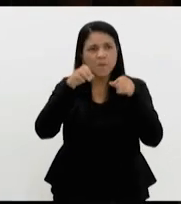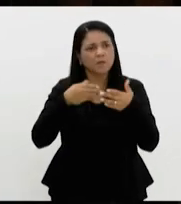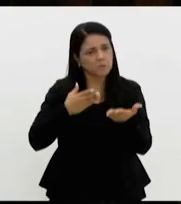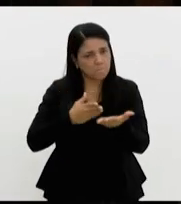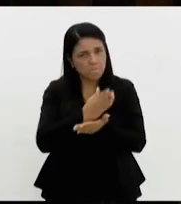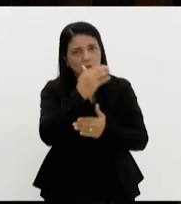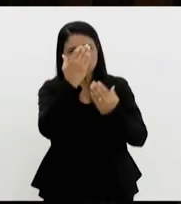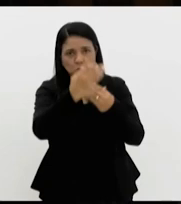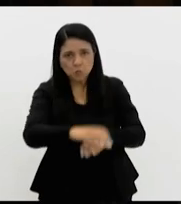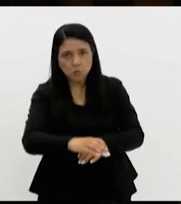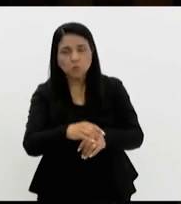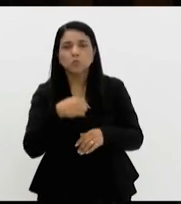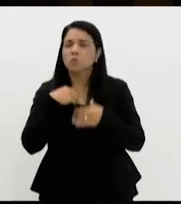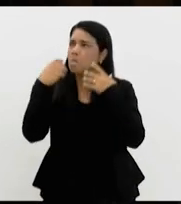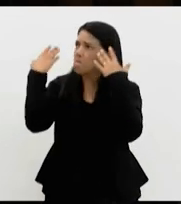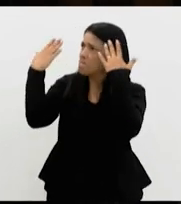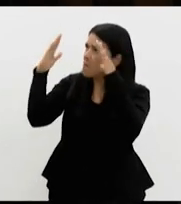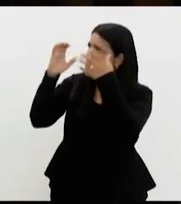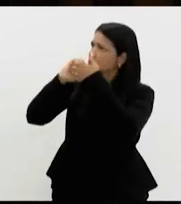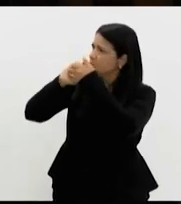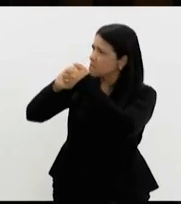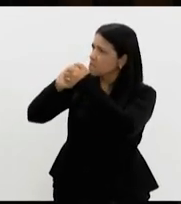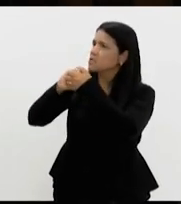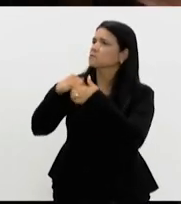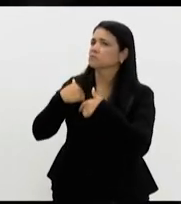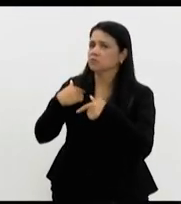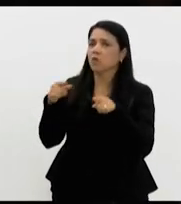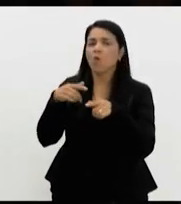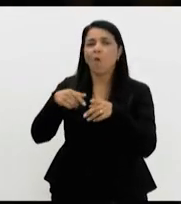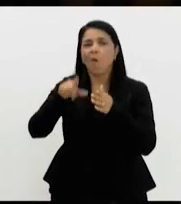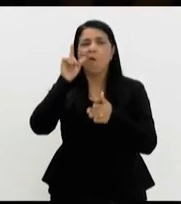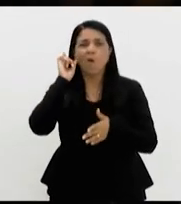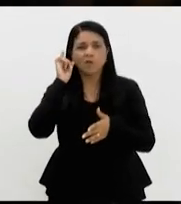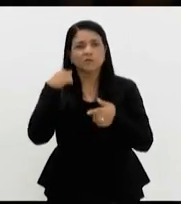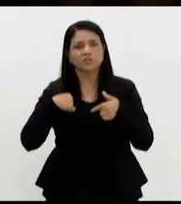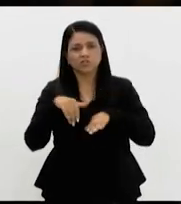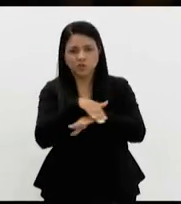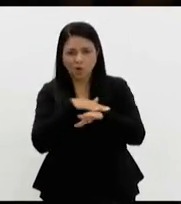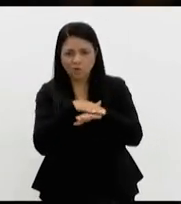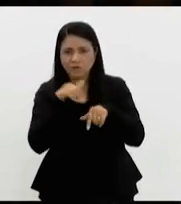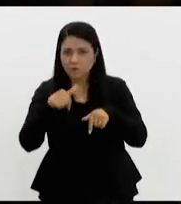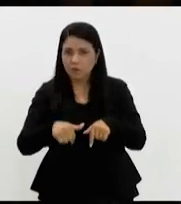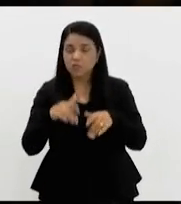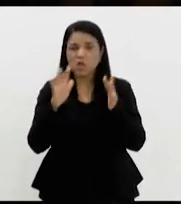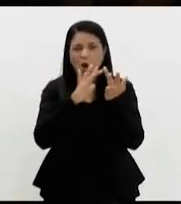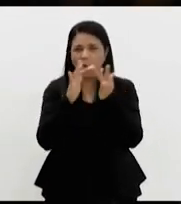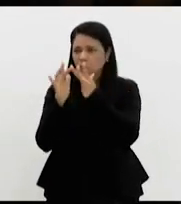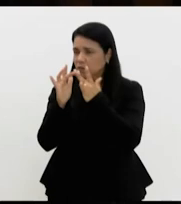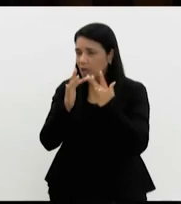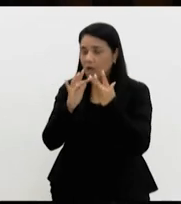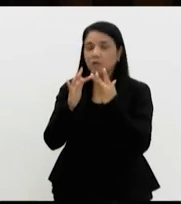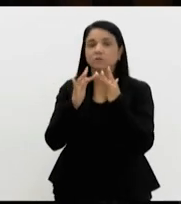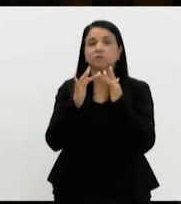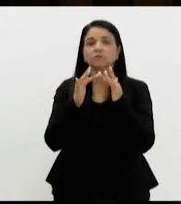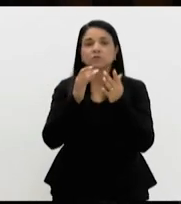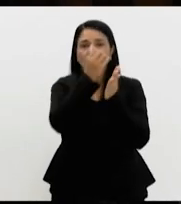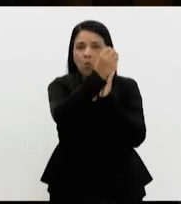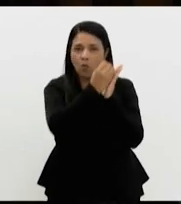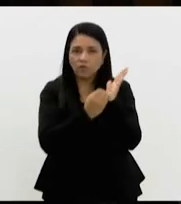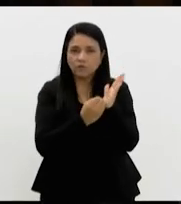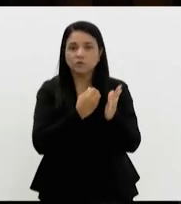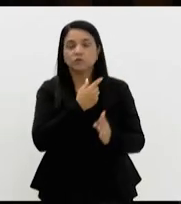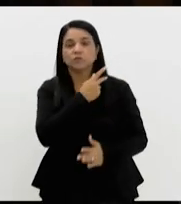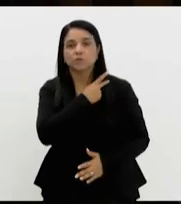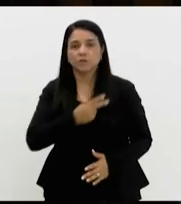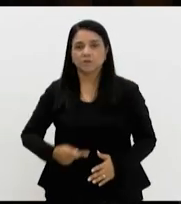aprovados. Parabéns, contem com a gente. Ontem já falamos aqui em plenário, entramos em contato através de ofício com o presidente do